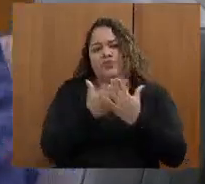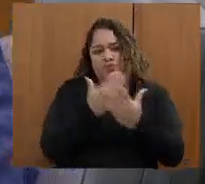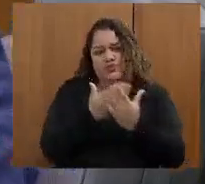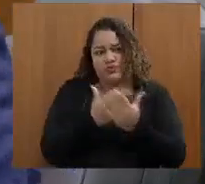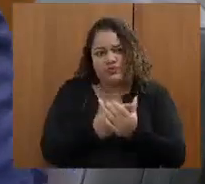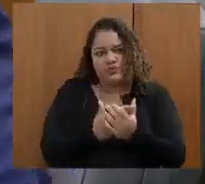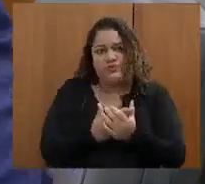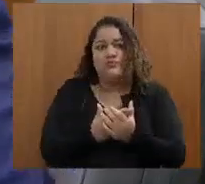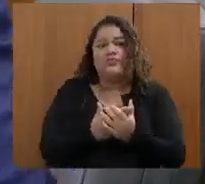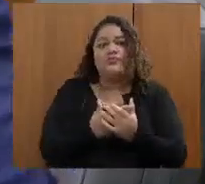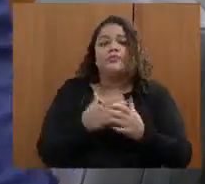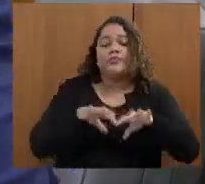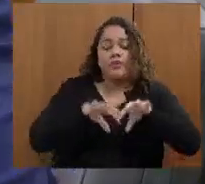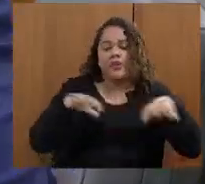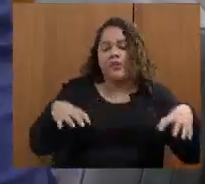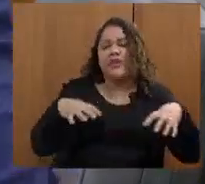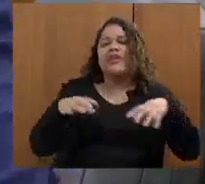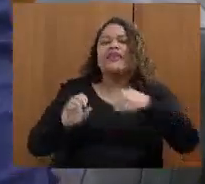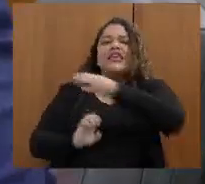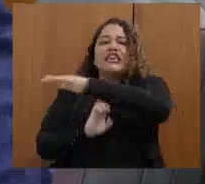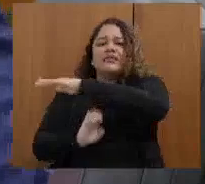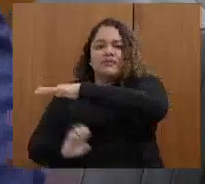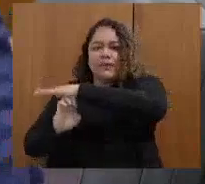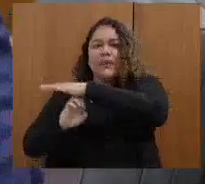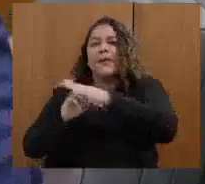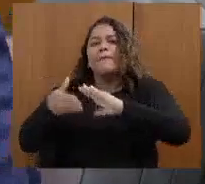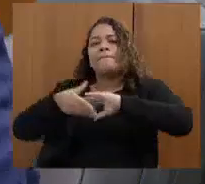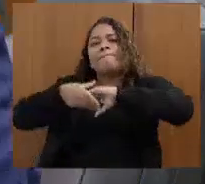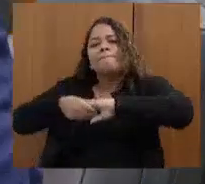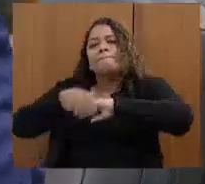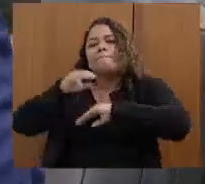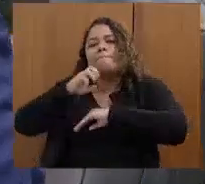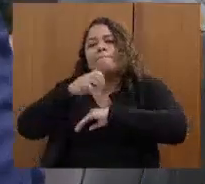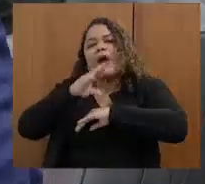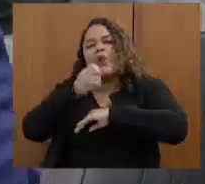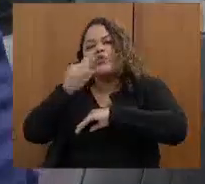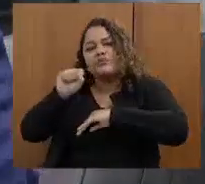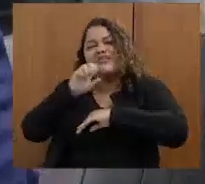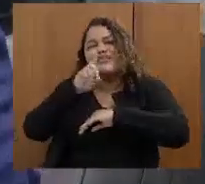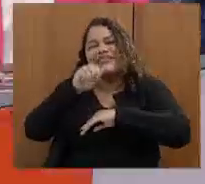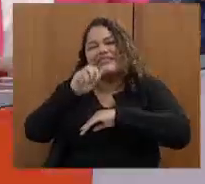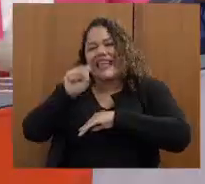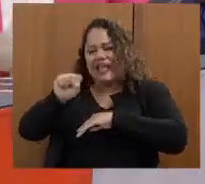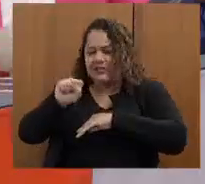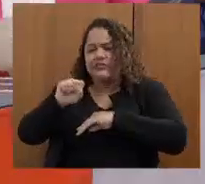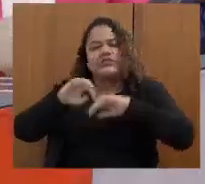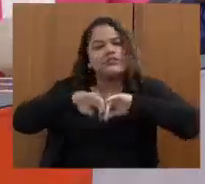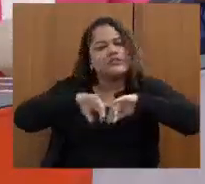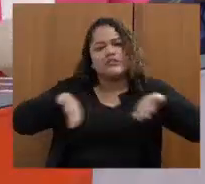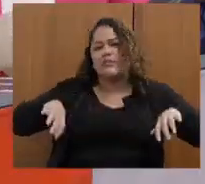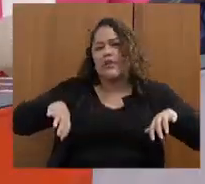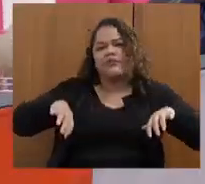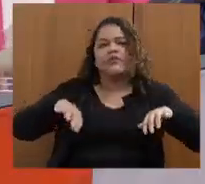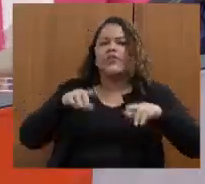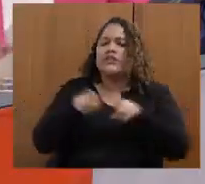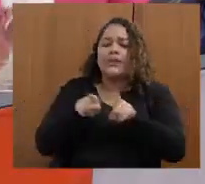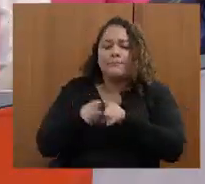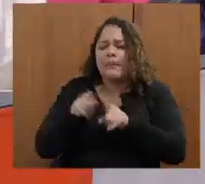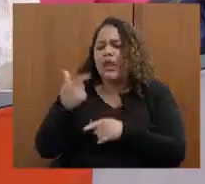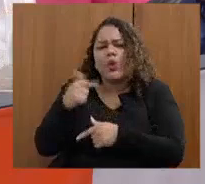que é do maus dados Ele é separado também não tem não tem nada a ver com a emenda de Deputado